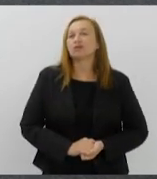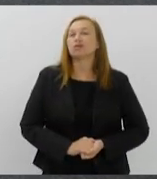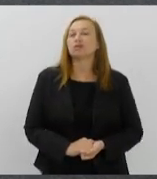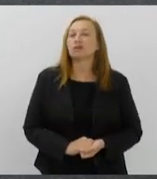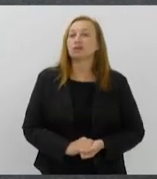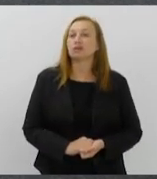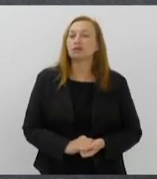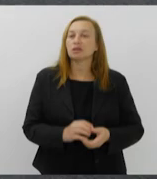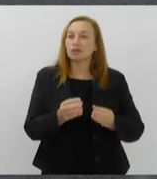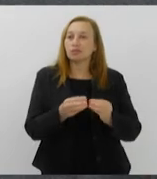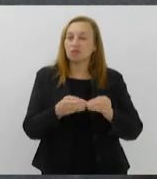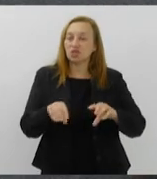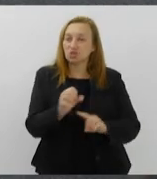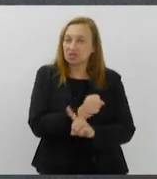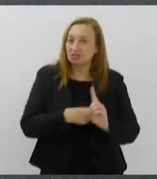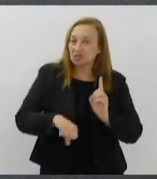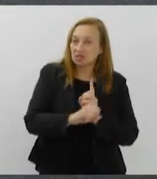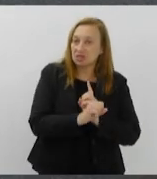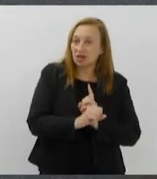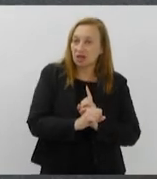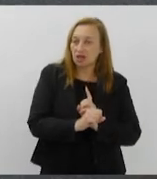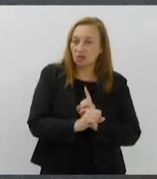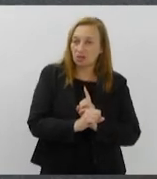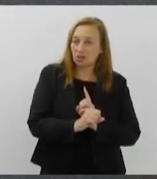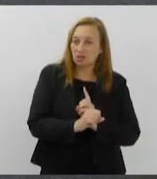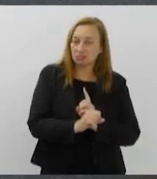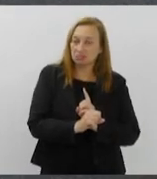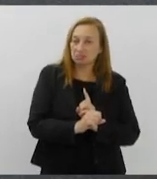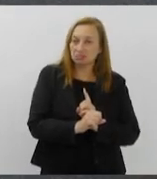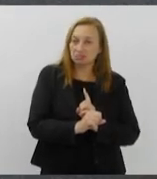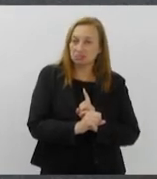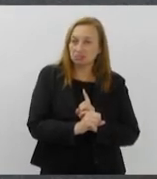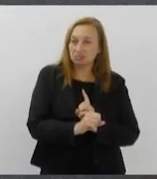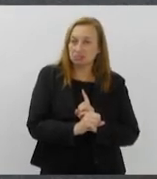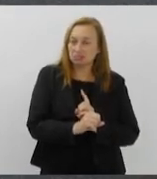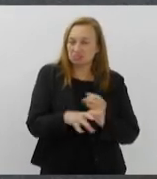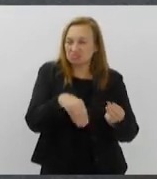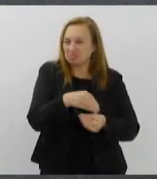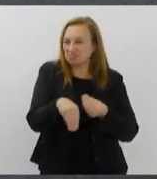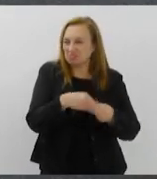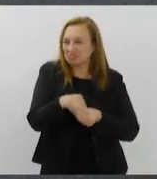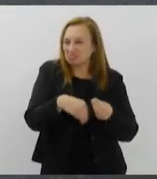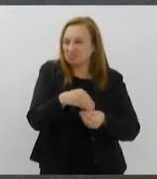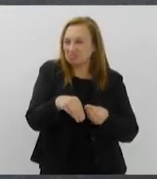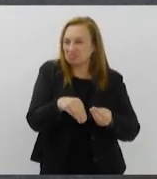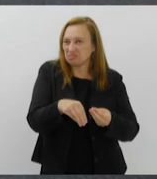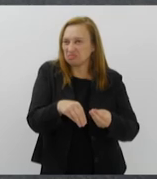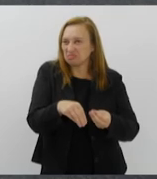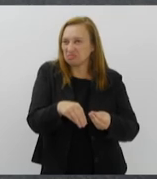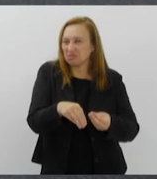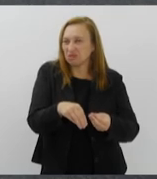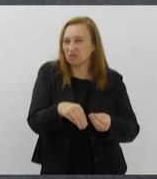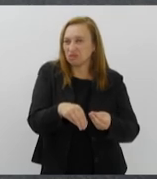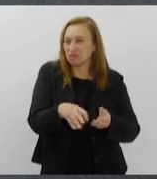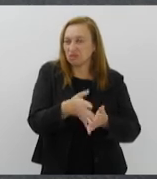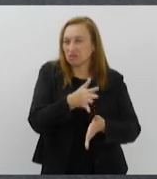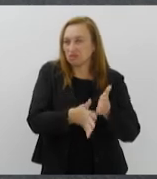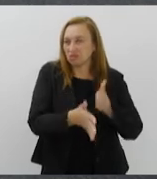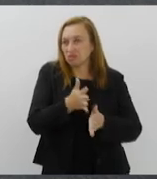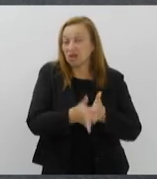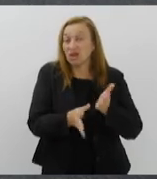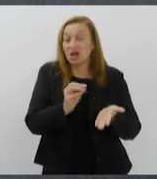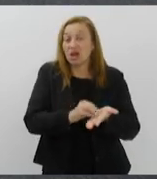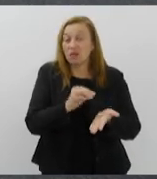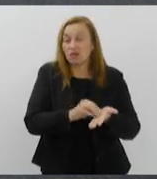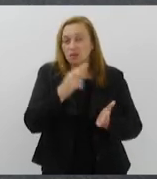social, daqueles que levam a sociedade à balbúrdia, à desordem, à falta